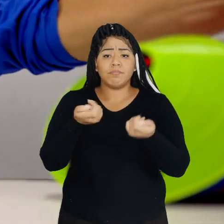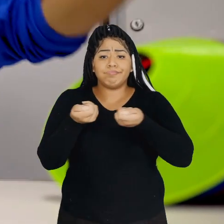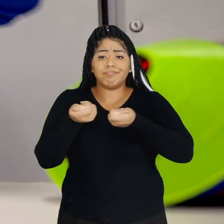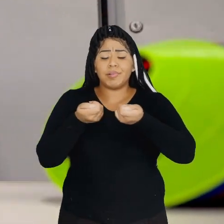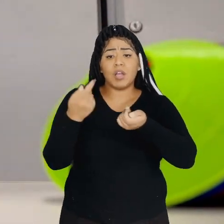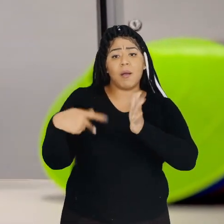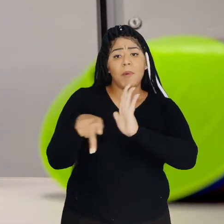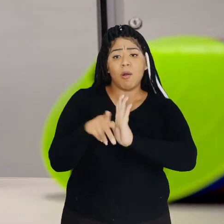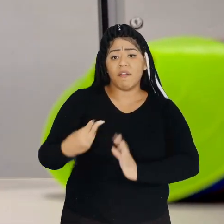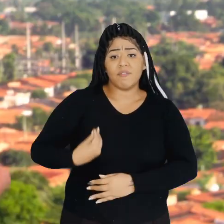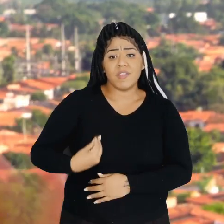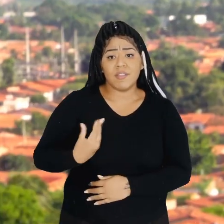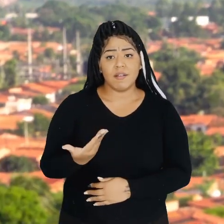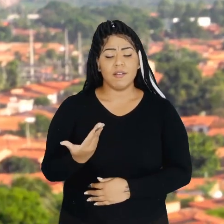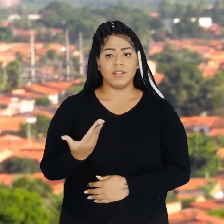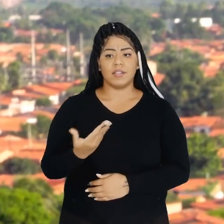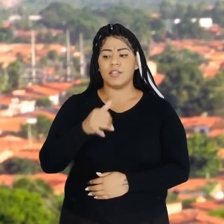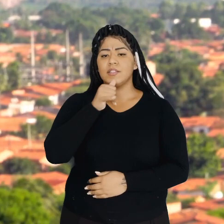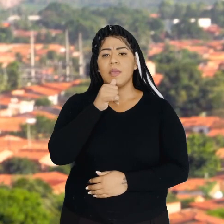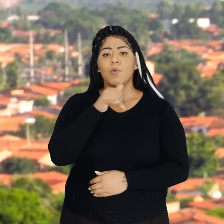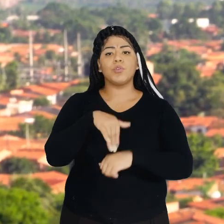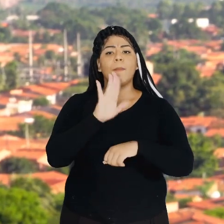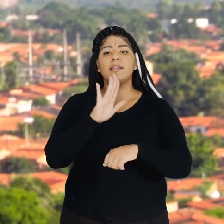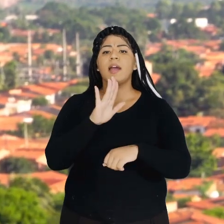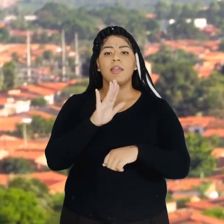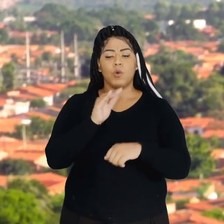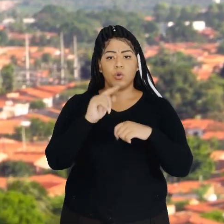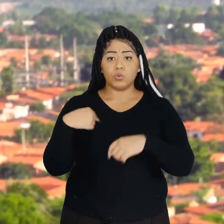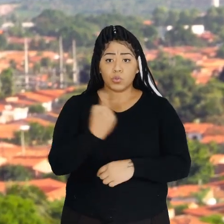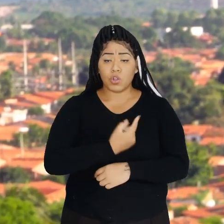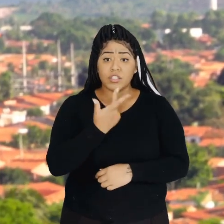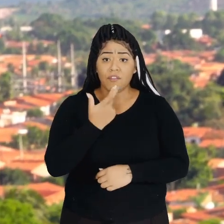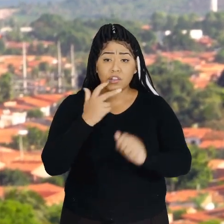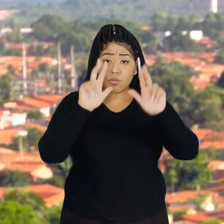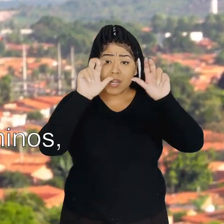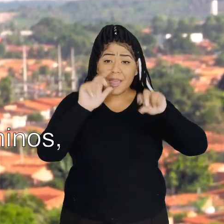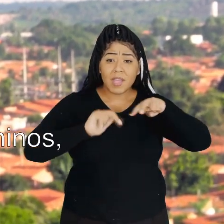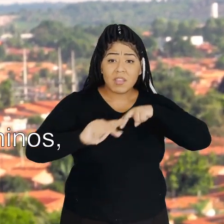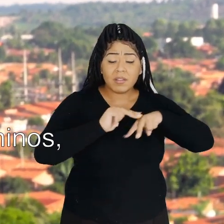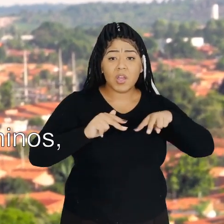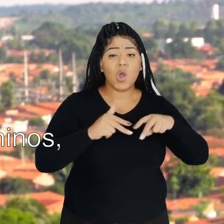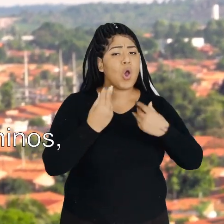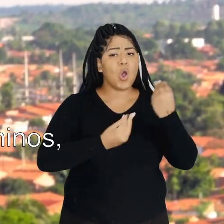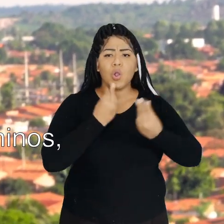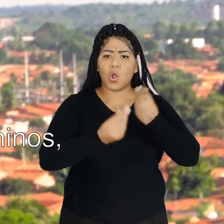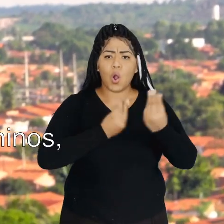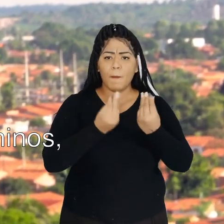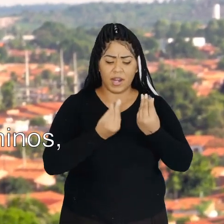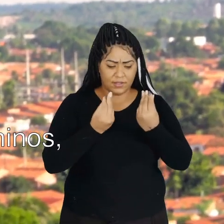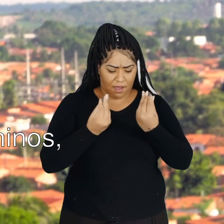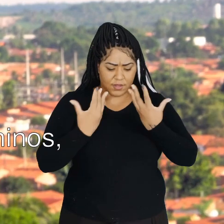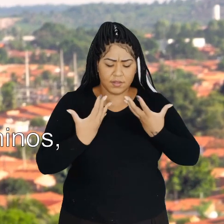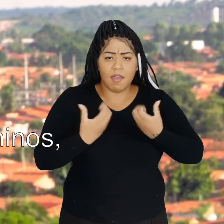aprenderem qual que é o posicionamento dos meninos quando a gente fala de equidade de gênero, de aprender como eles se